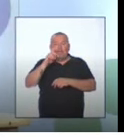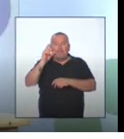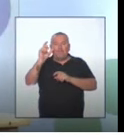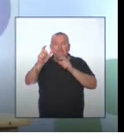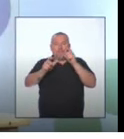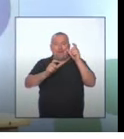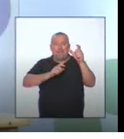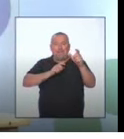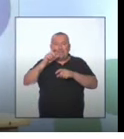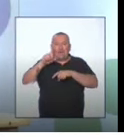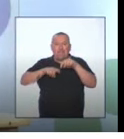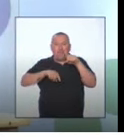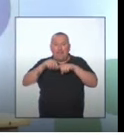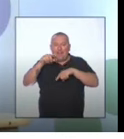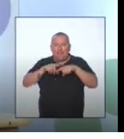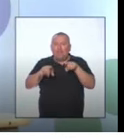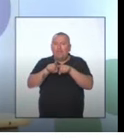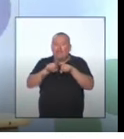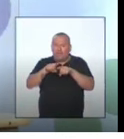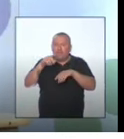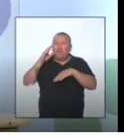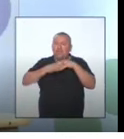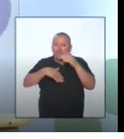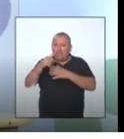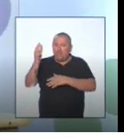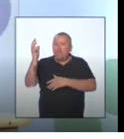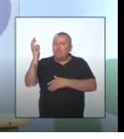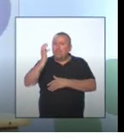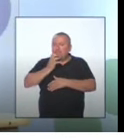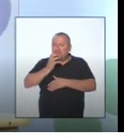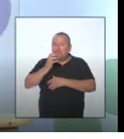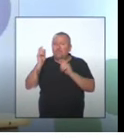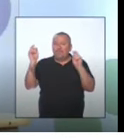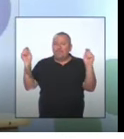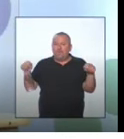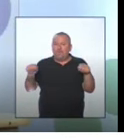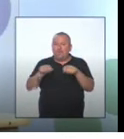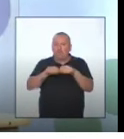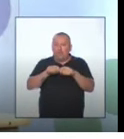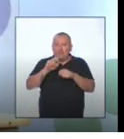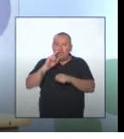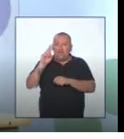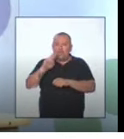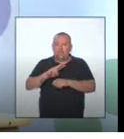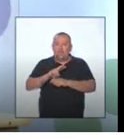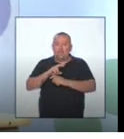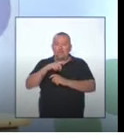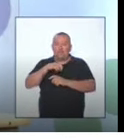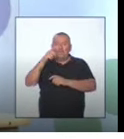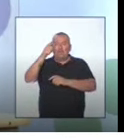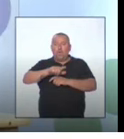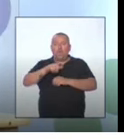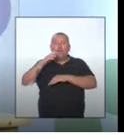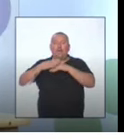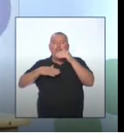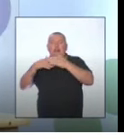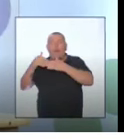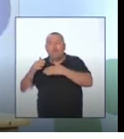ofensivos. Isso é uma prática também muito séria, né? Que pode desencadear, como nós vimos aí na história, uma série de outras